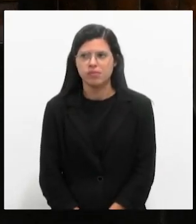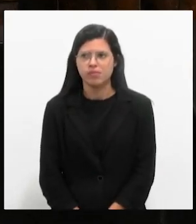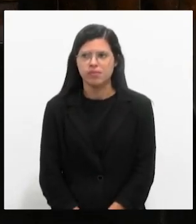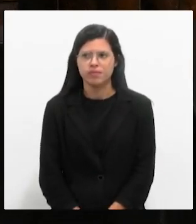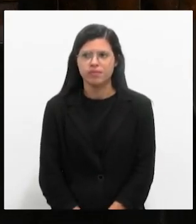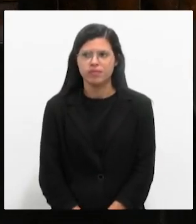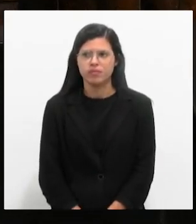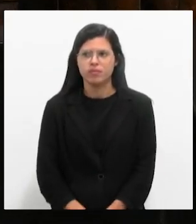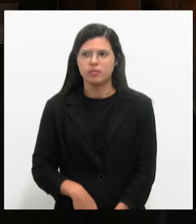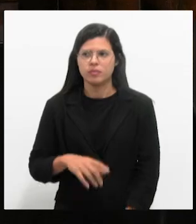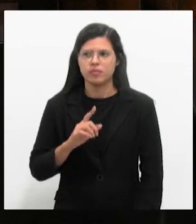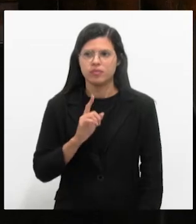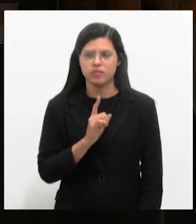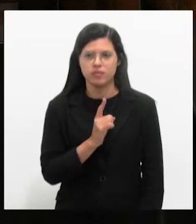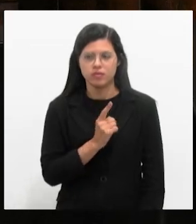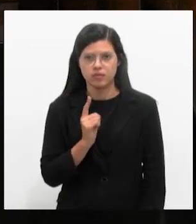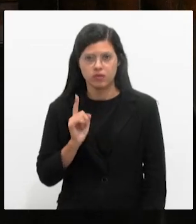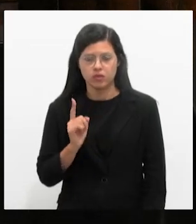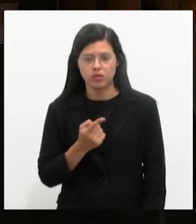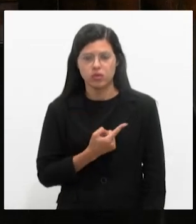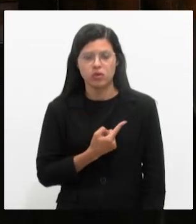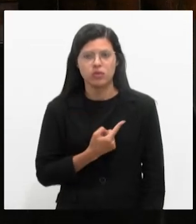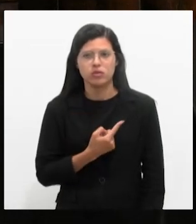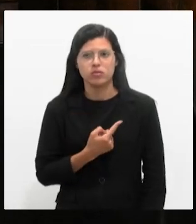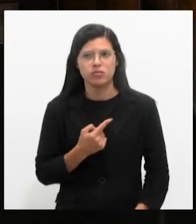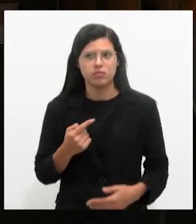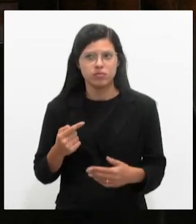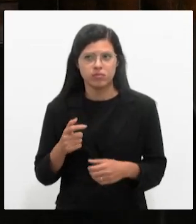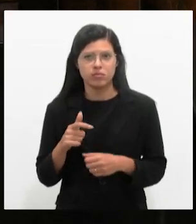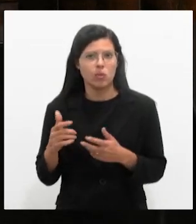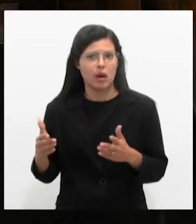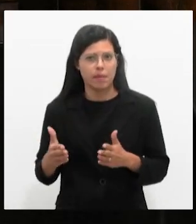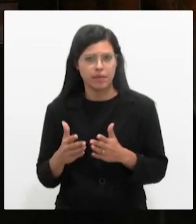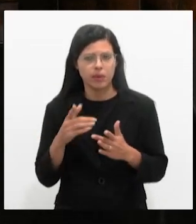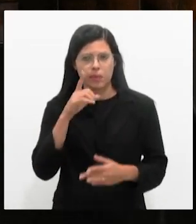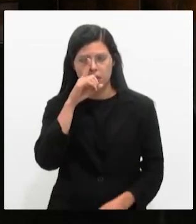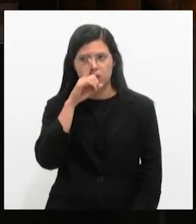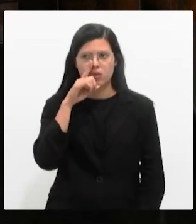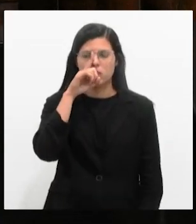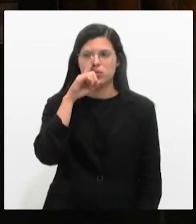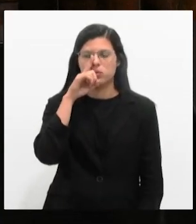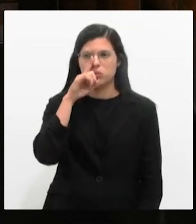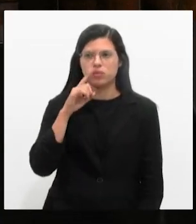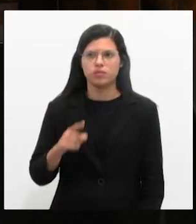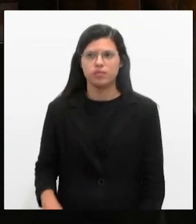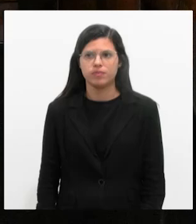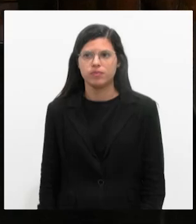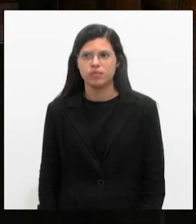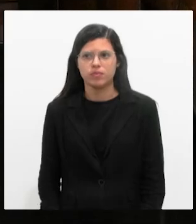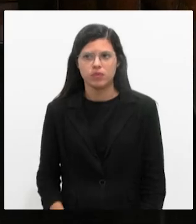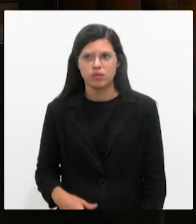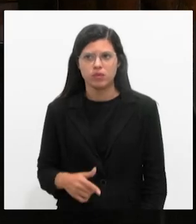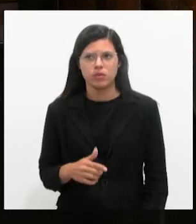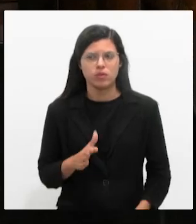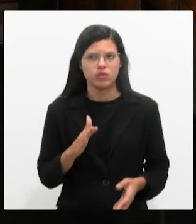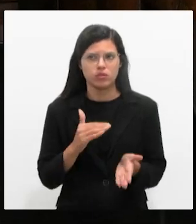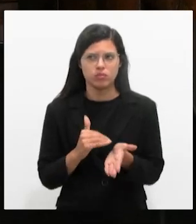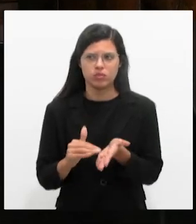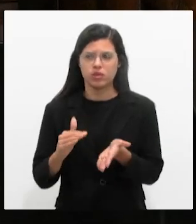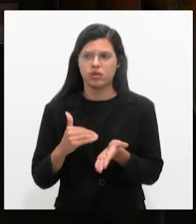Nós estamos num caminho muito perigoso. Ontem o secretário